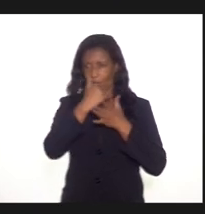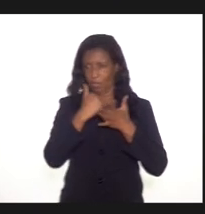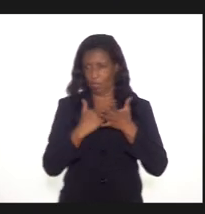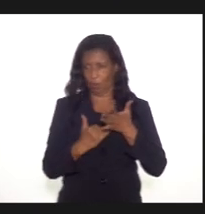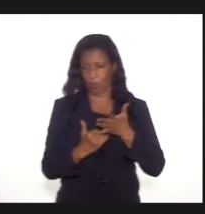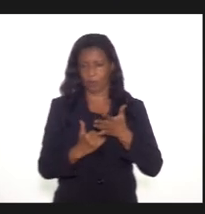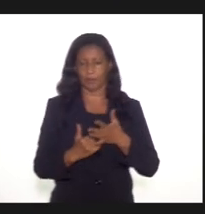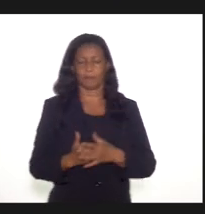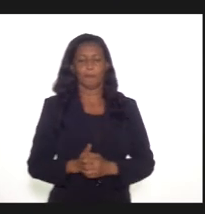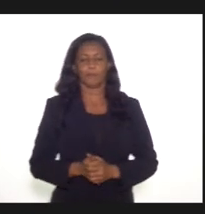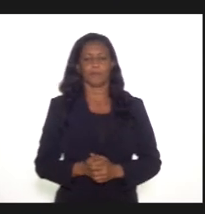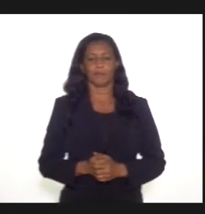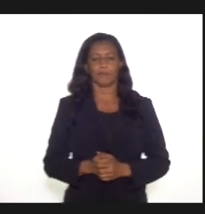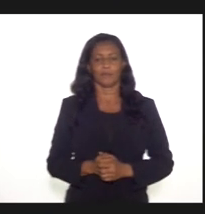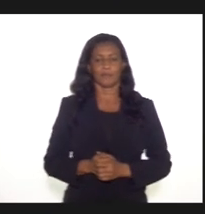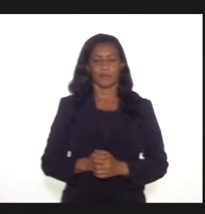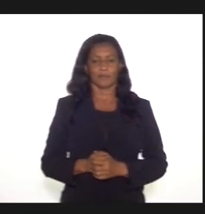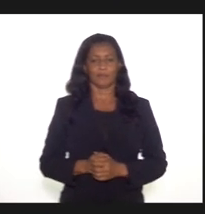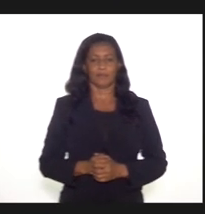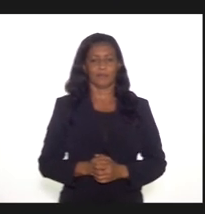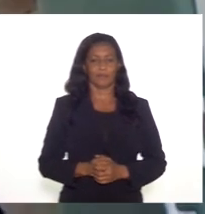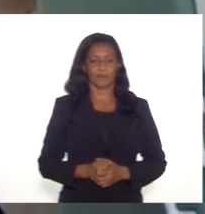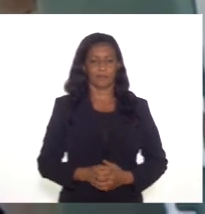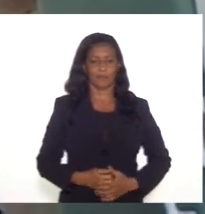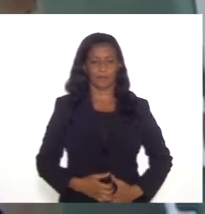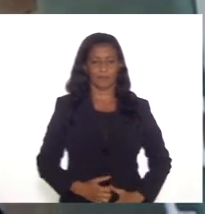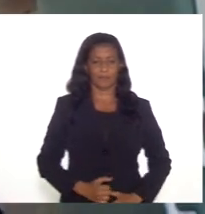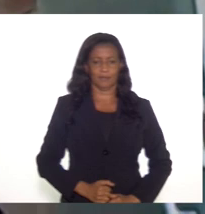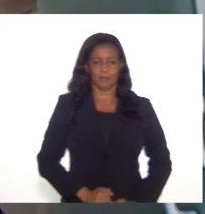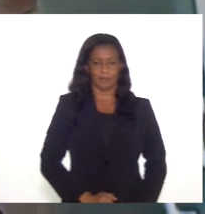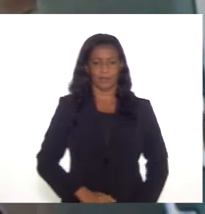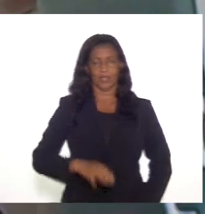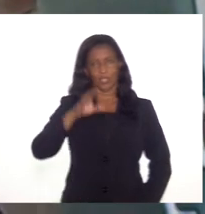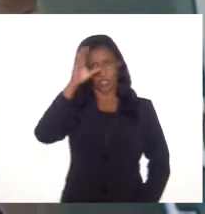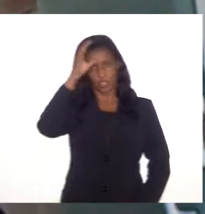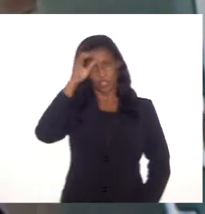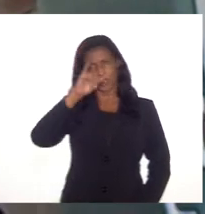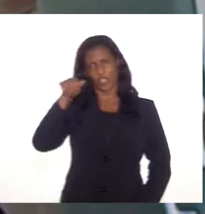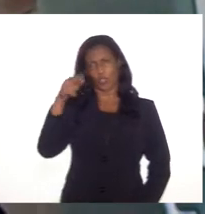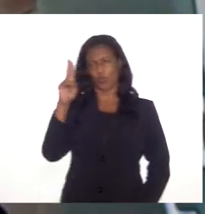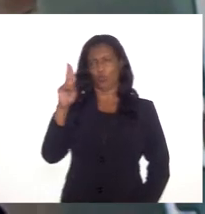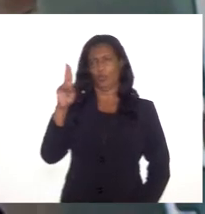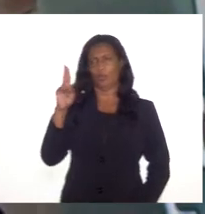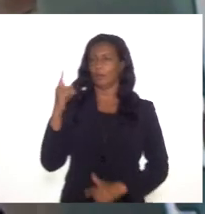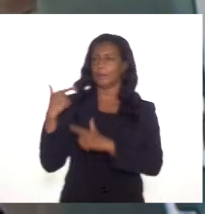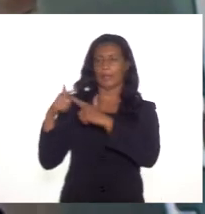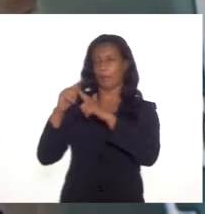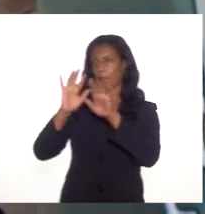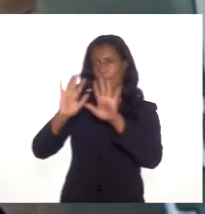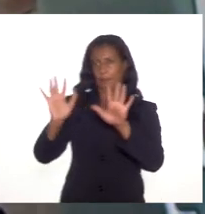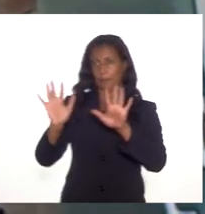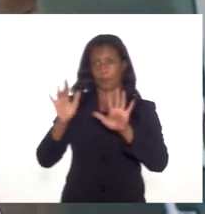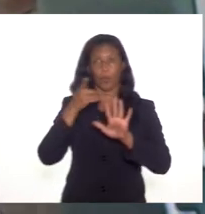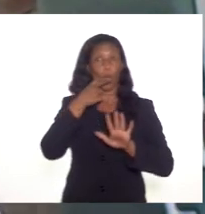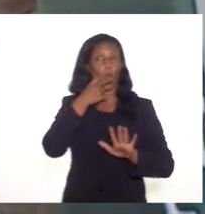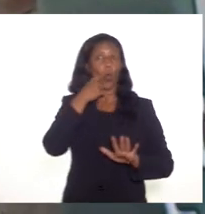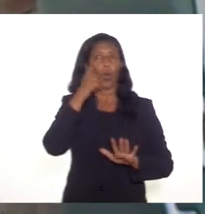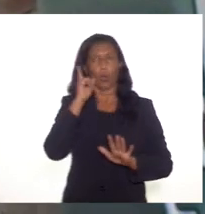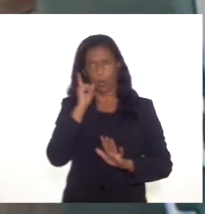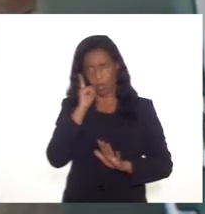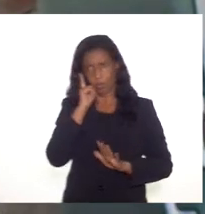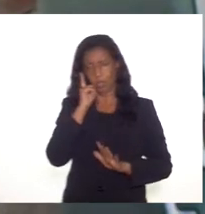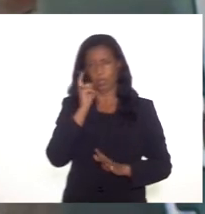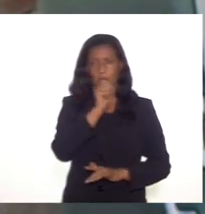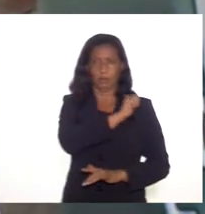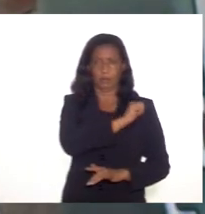recebi aqui. Tia Ju, não tem problema nenhum, mas eu me recordo que antes, ontem, quando o André fez a leitura